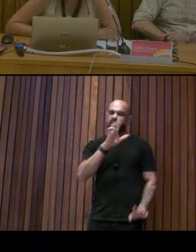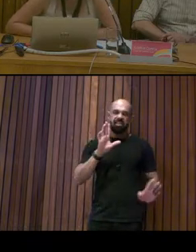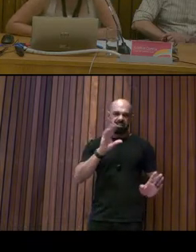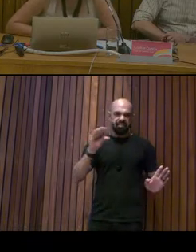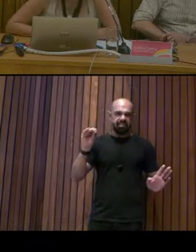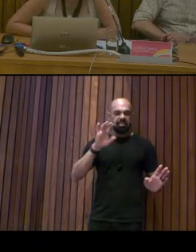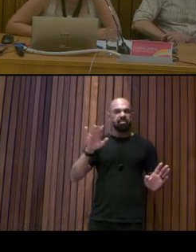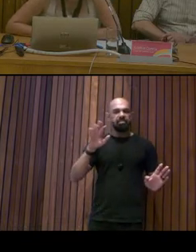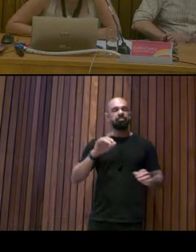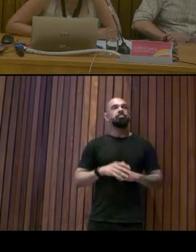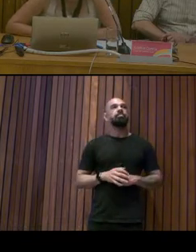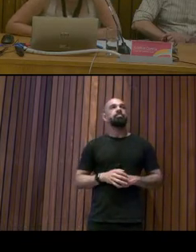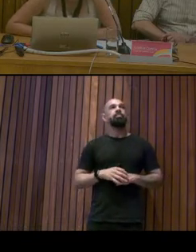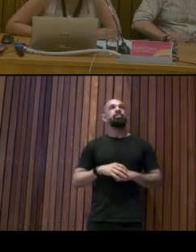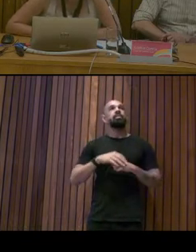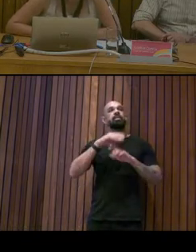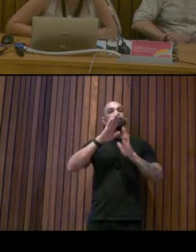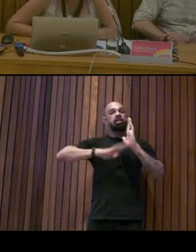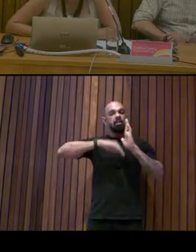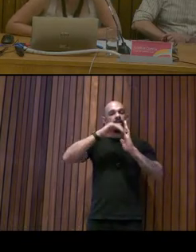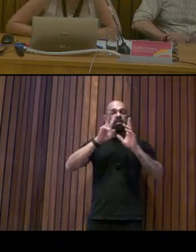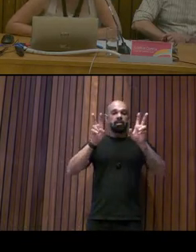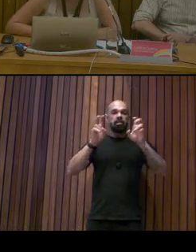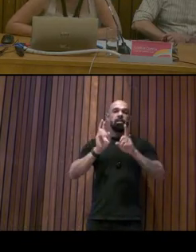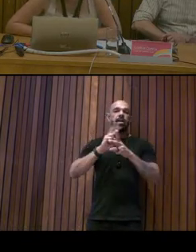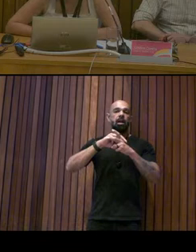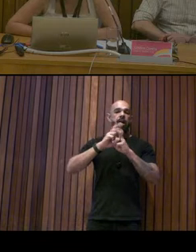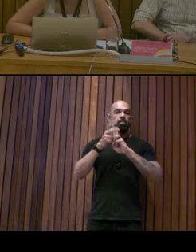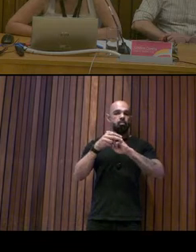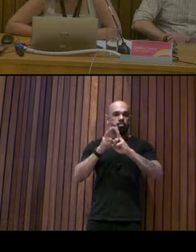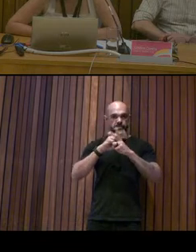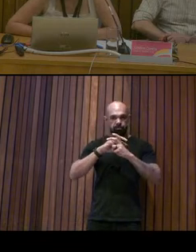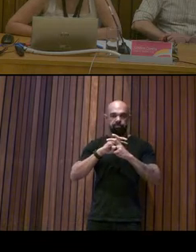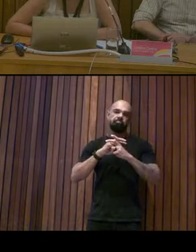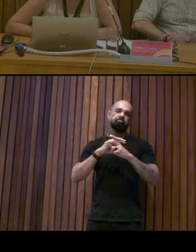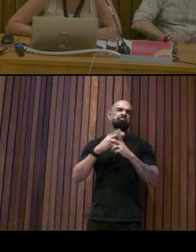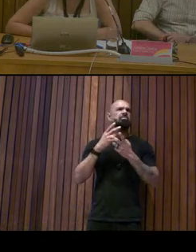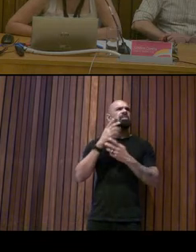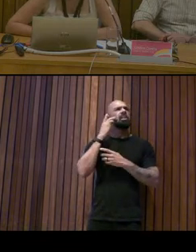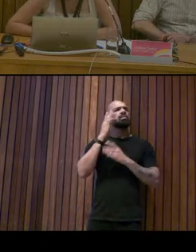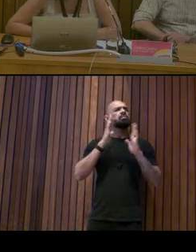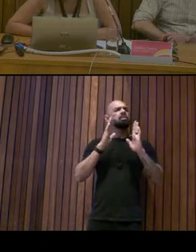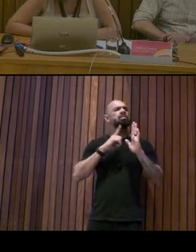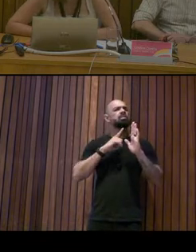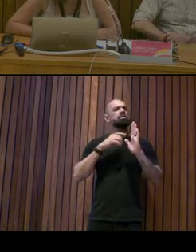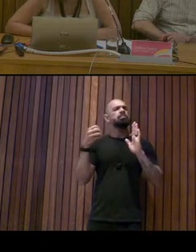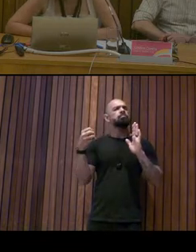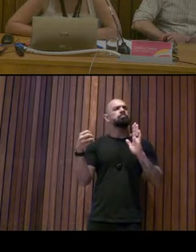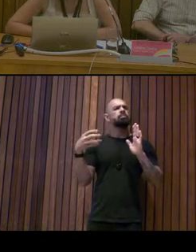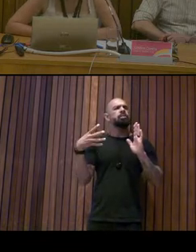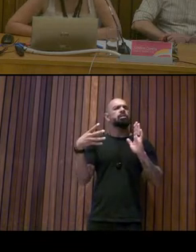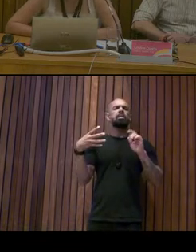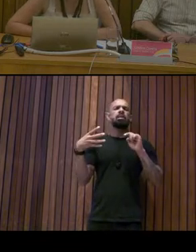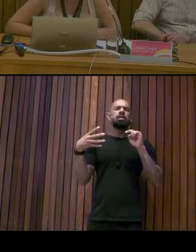Que fez um mural sobre a capoeira, que, enfim, na época, se eu não me engano, tinha recém sido